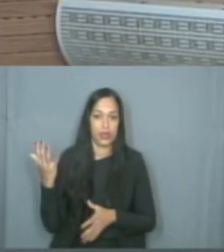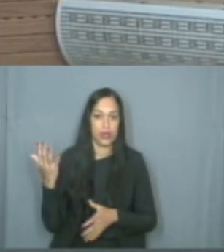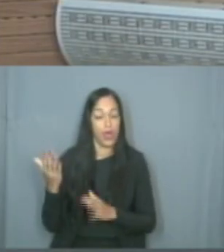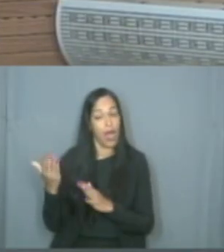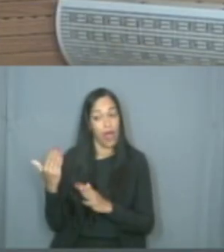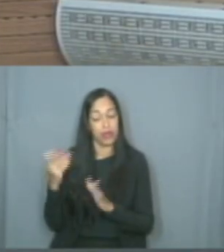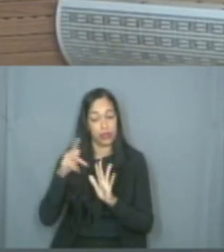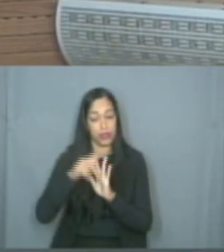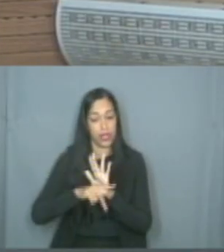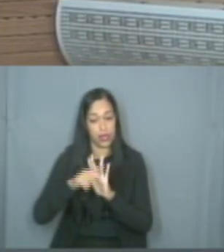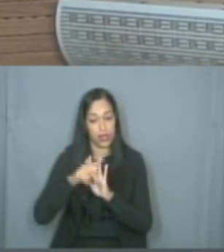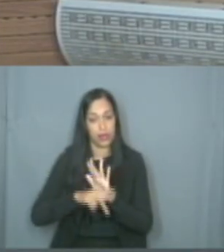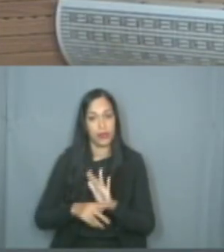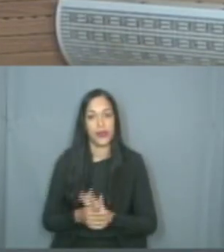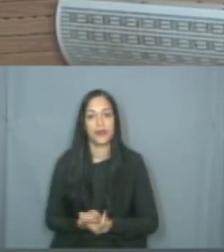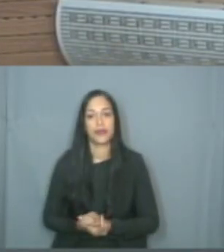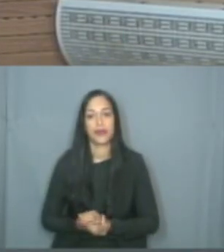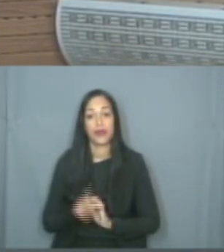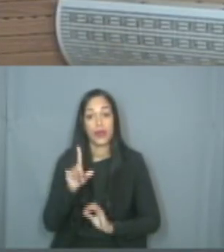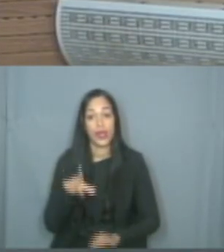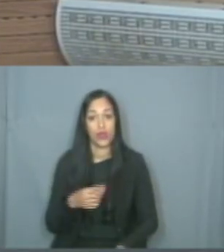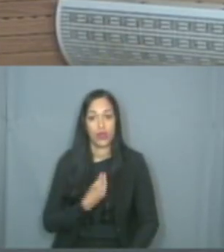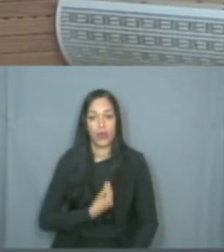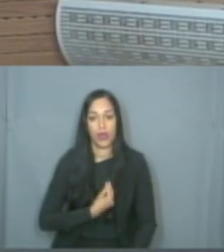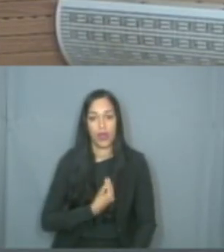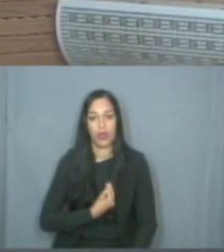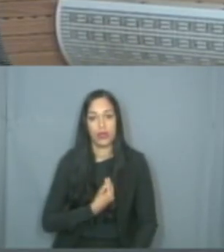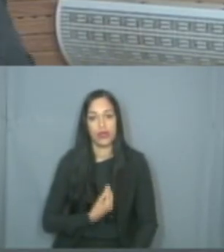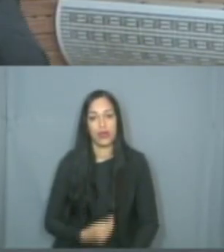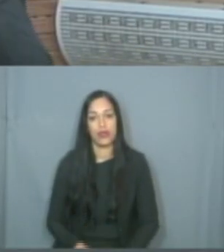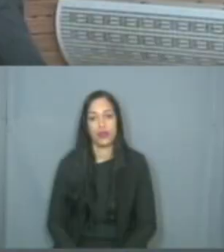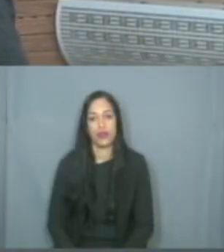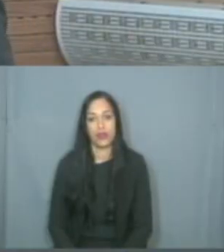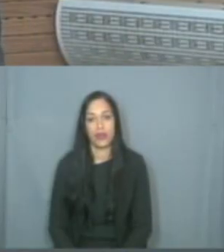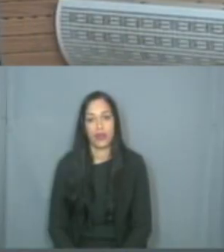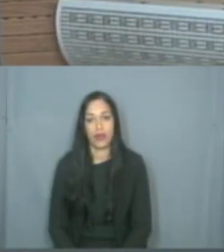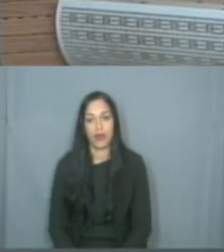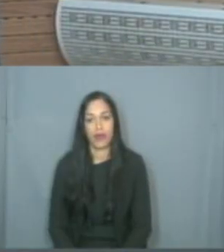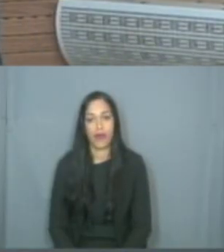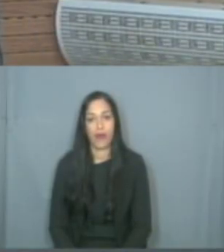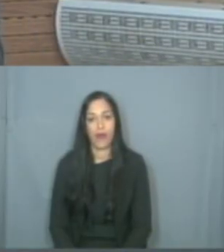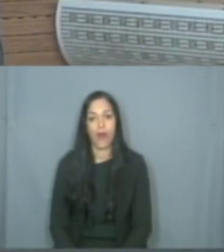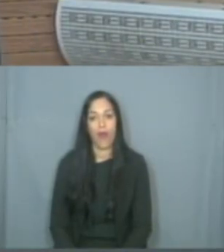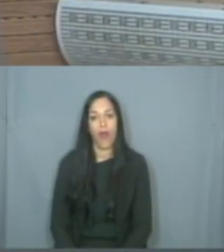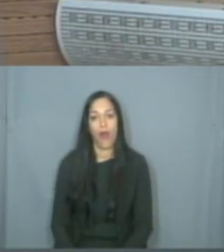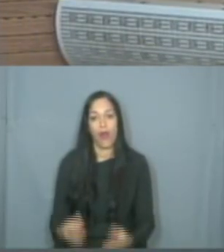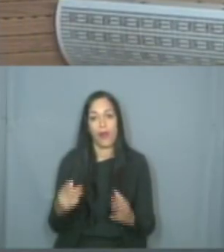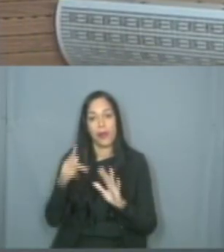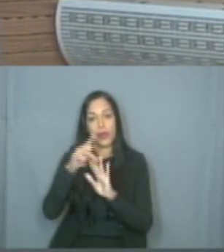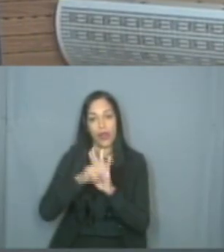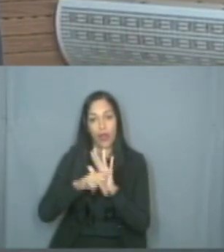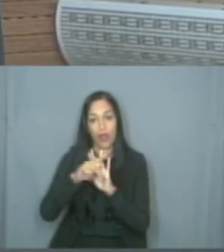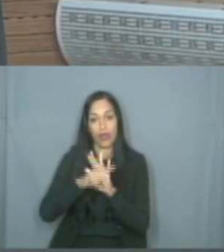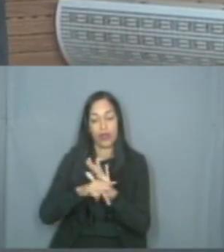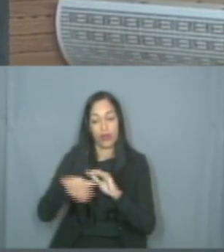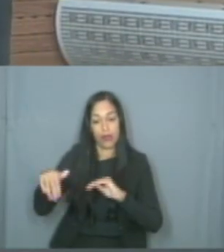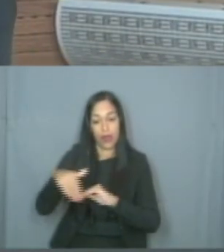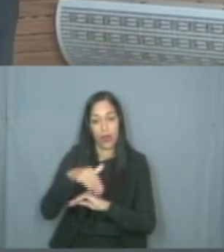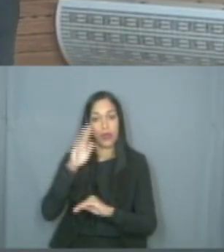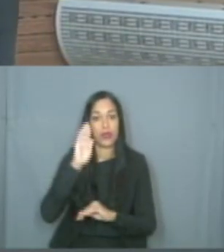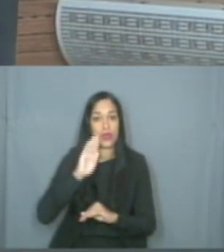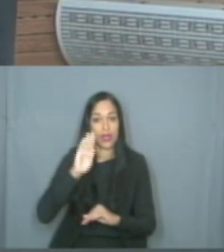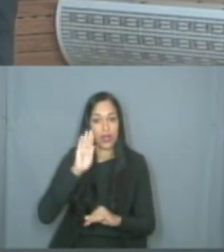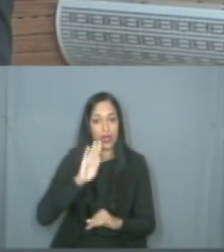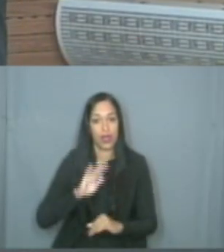programa. Isso é uma realidade. Ou seja, já aconteceu o programa Calçada Legal,